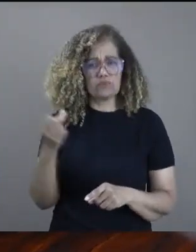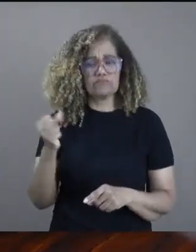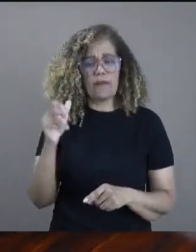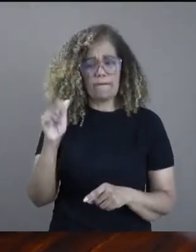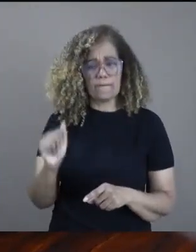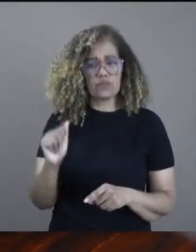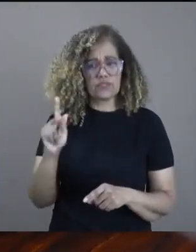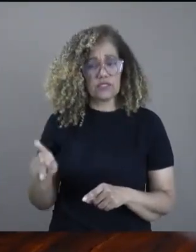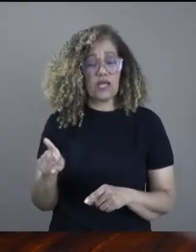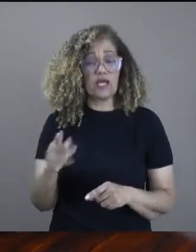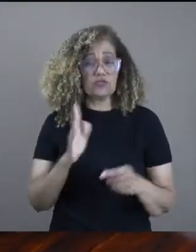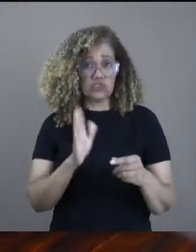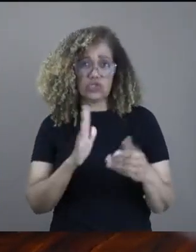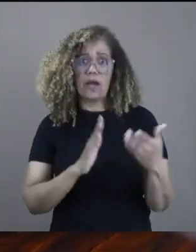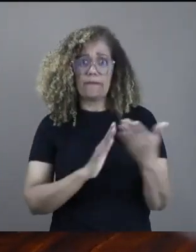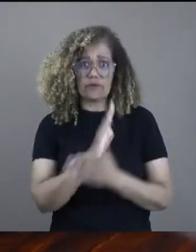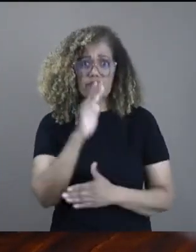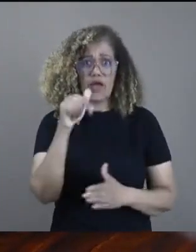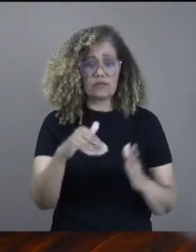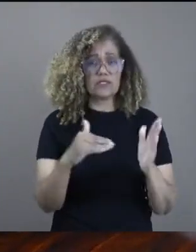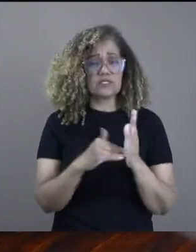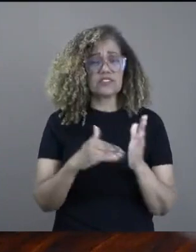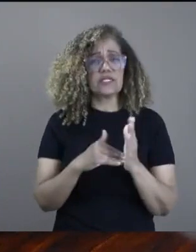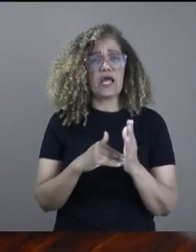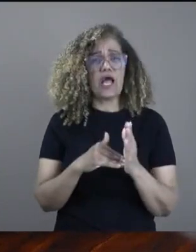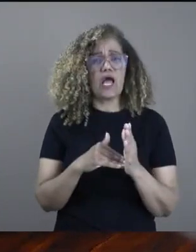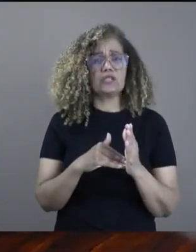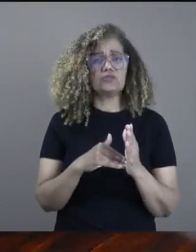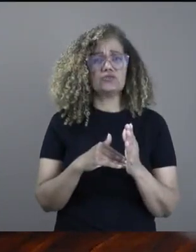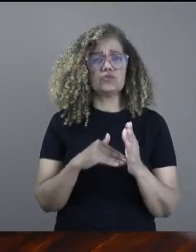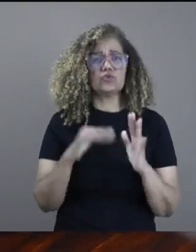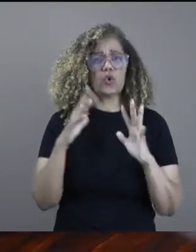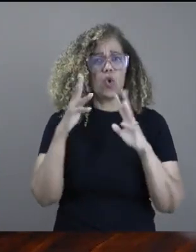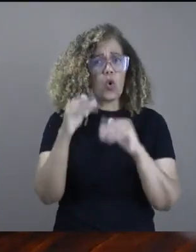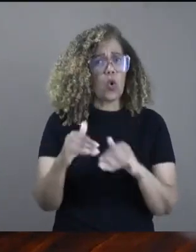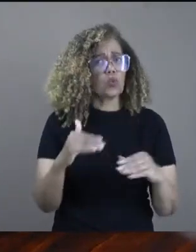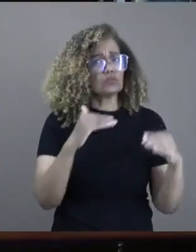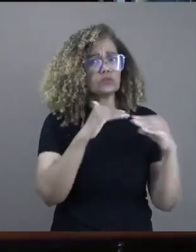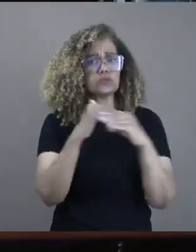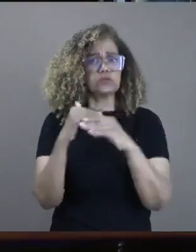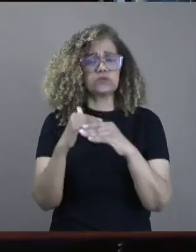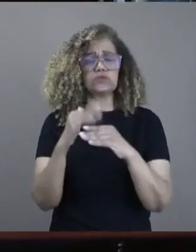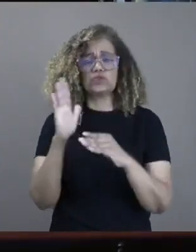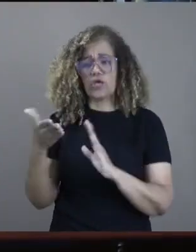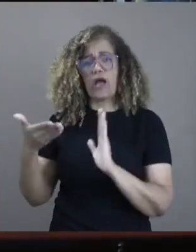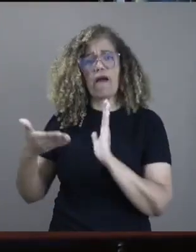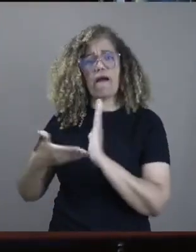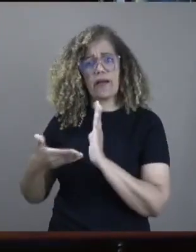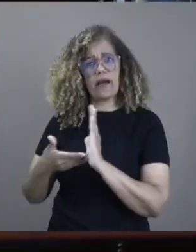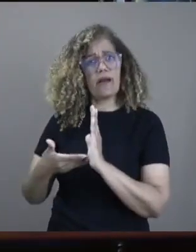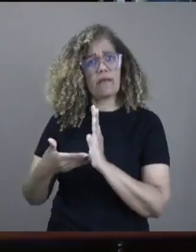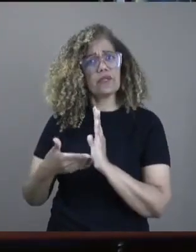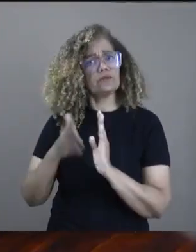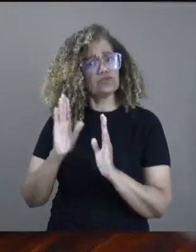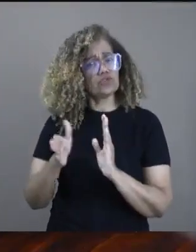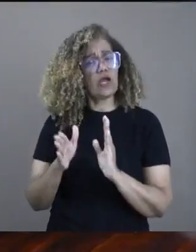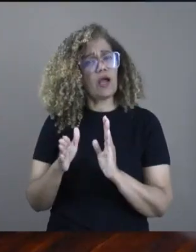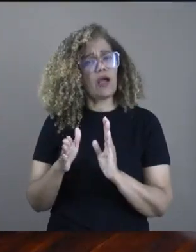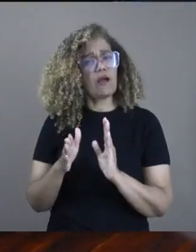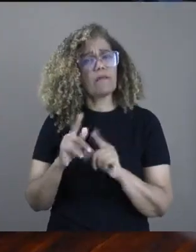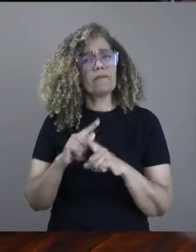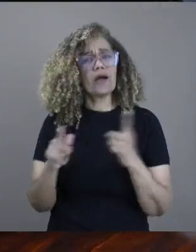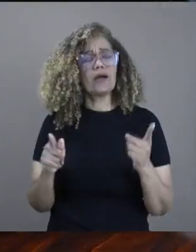Senado ele foi aprovado pelo Senado por unanimidade está na Câmara dos Deputados então eu falo aqui de